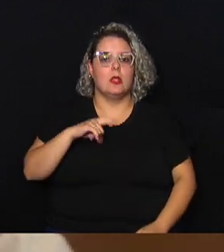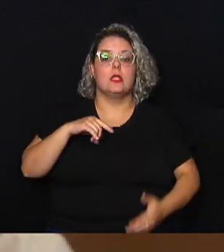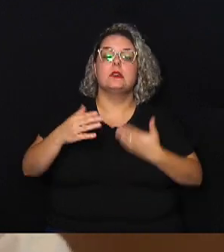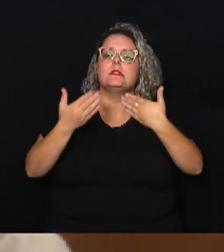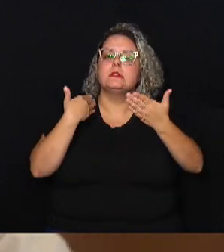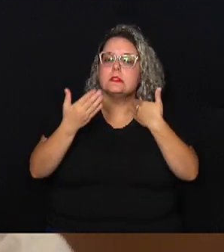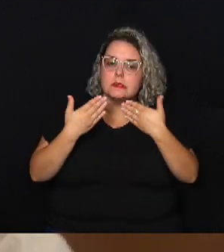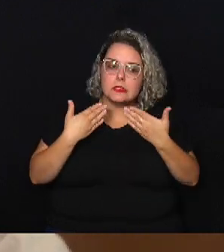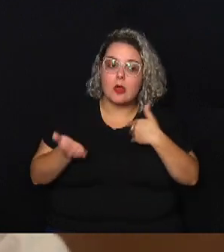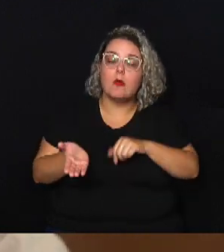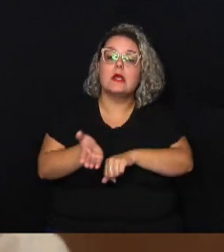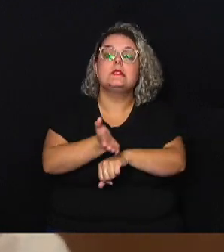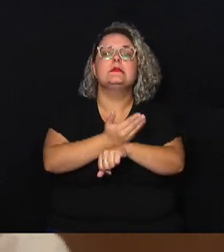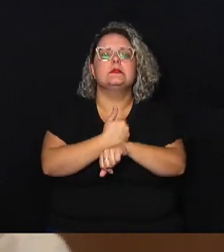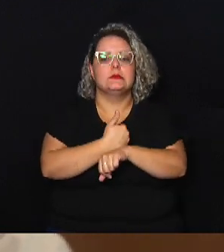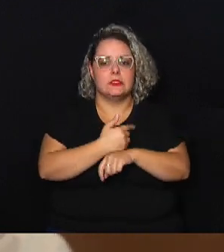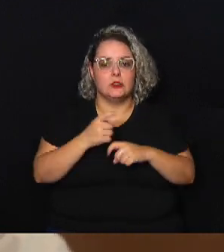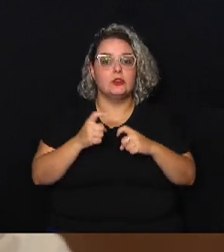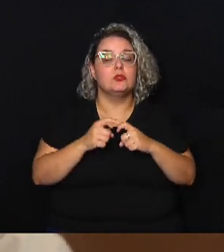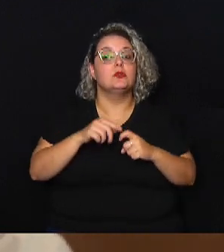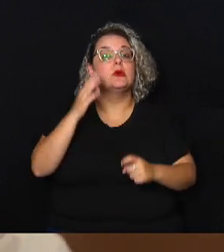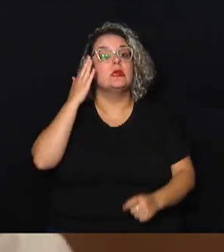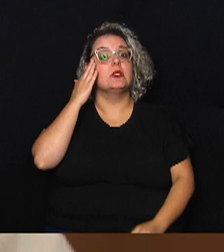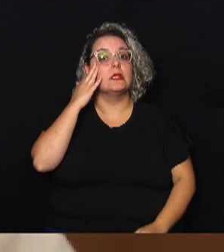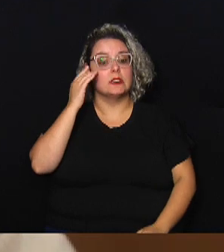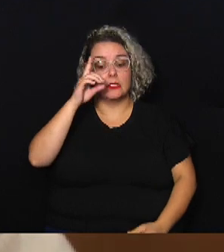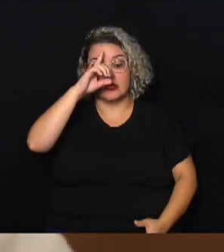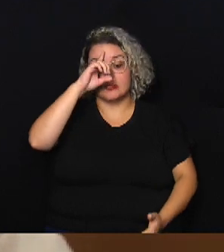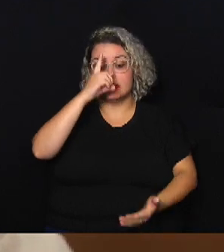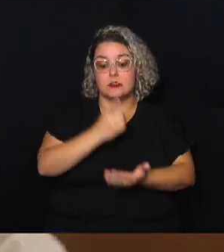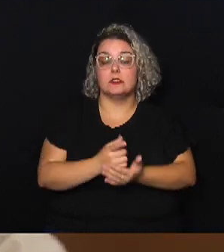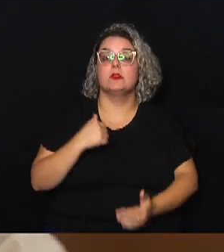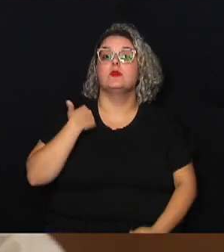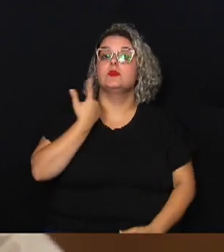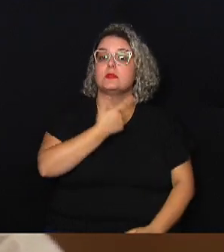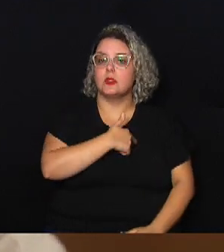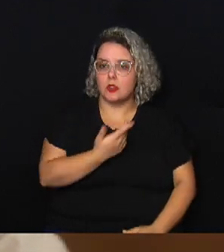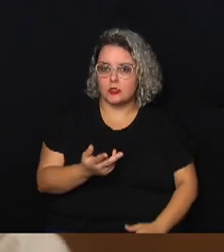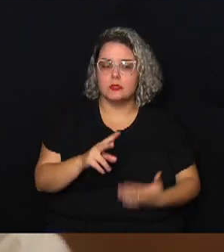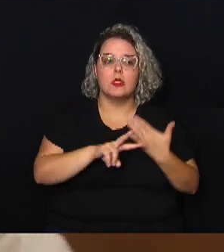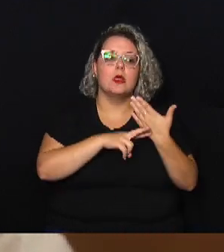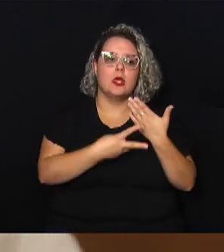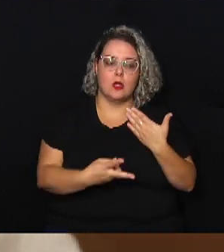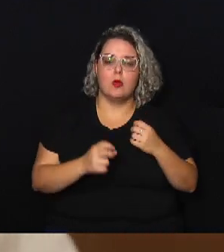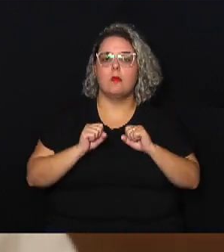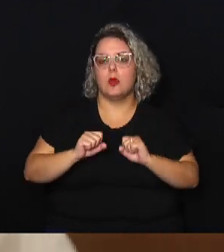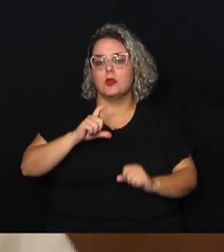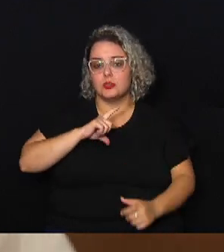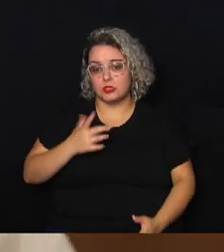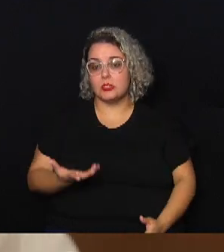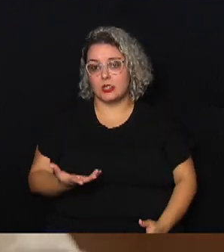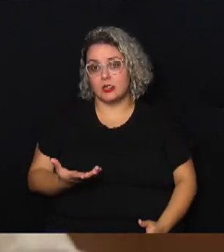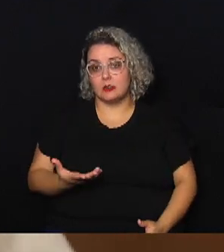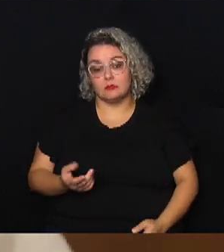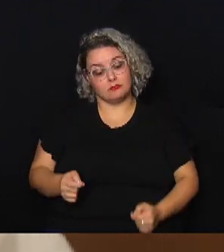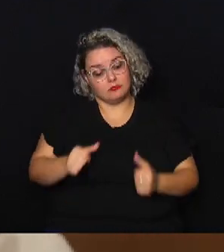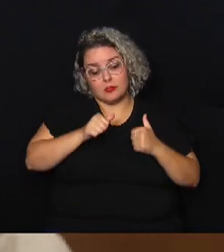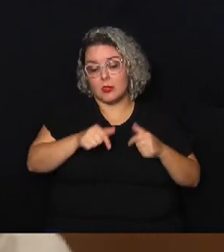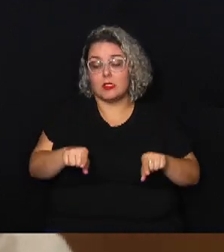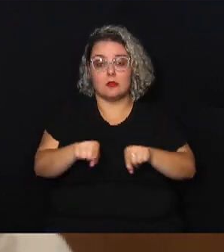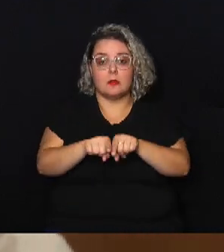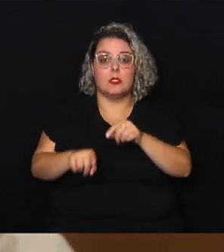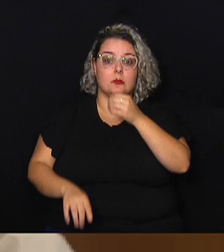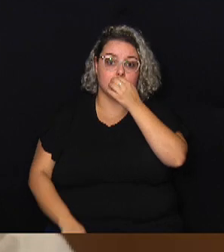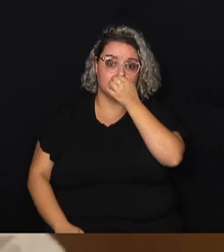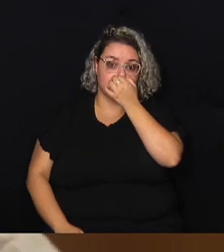esse diálogo com o médico, entender as decisões nossas, as consequências que elas podem ter. E até mesmo as vantagens. A gente vai procurar uma cirurgia porque a